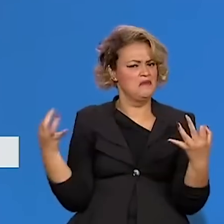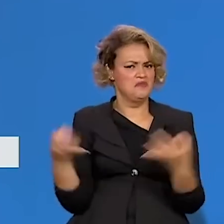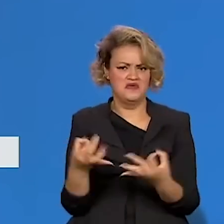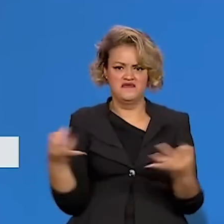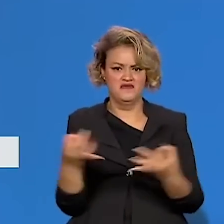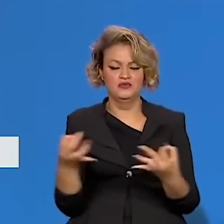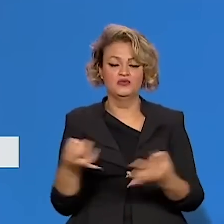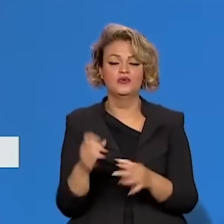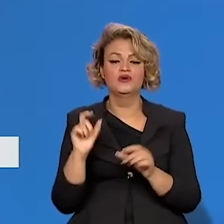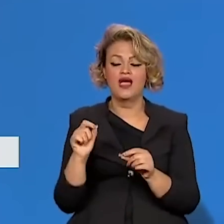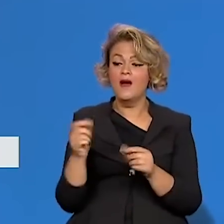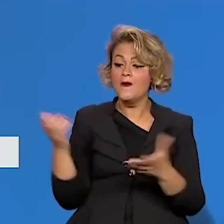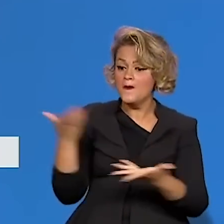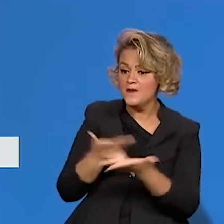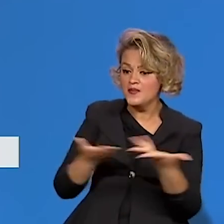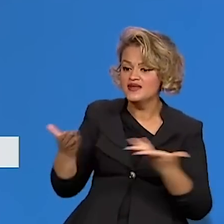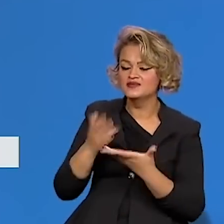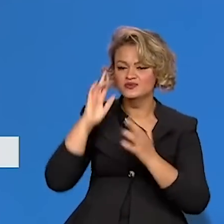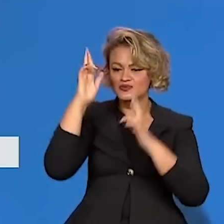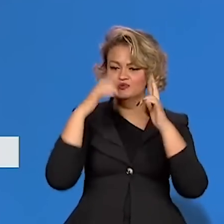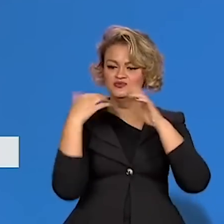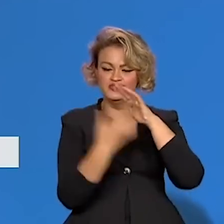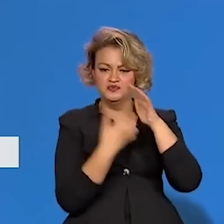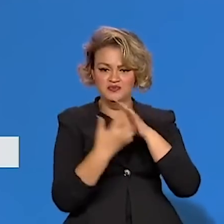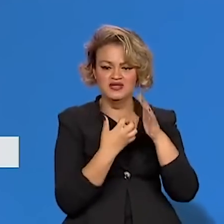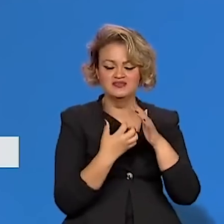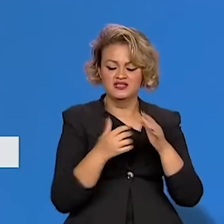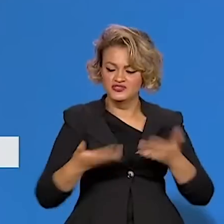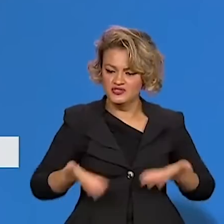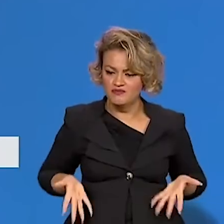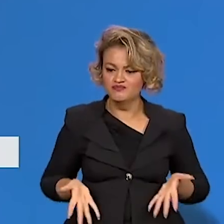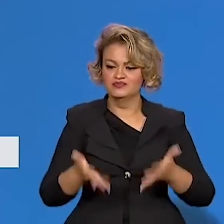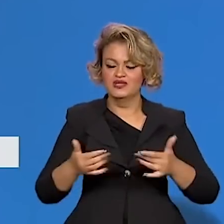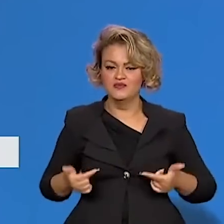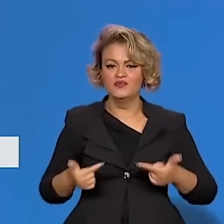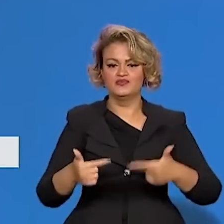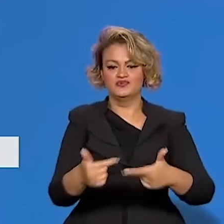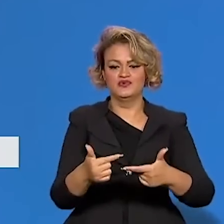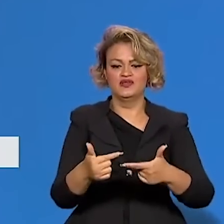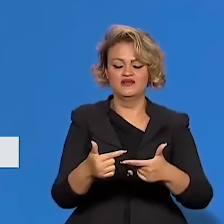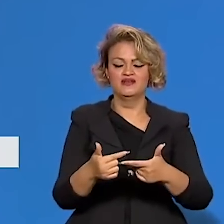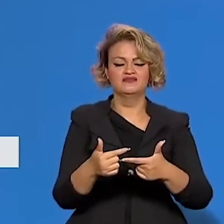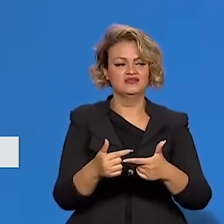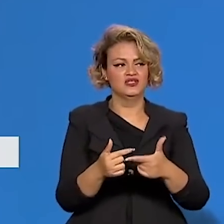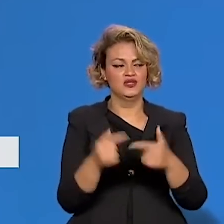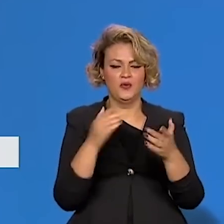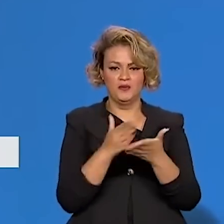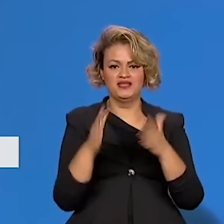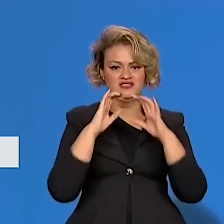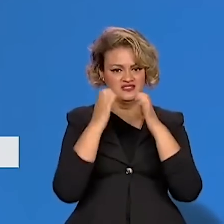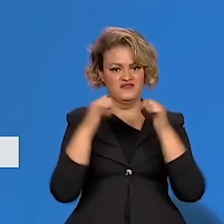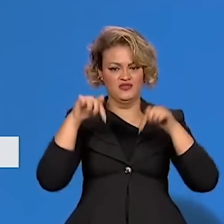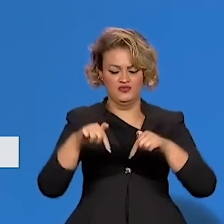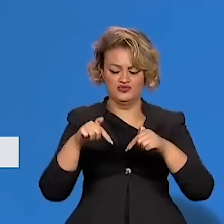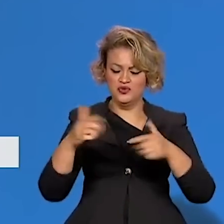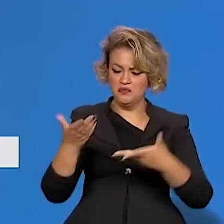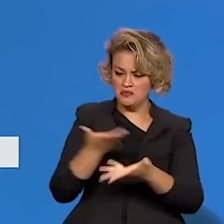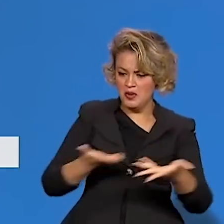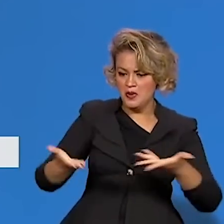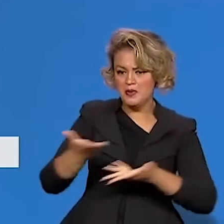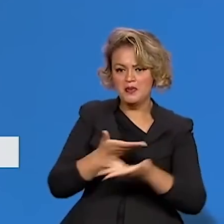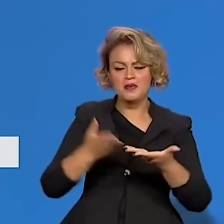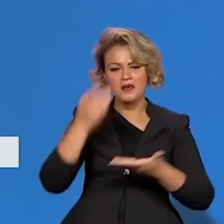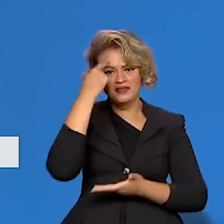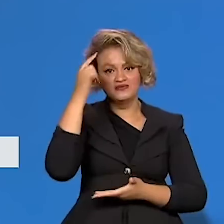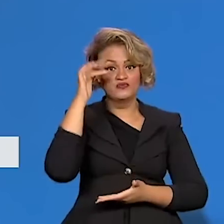bem a cooperação Empresarial que queremos impulsionar com Encontro de hoje uma cooperação voltada